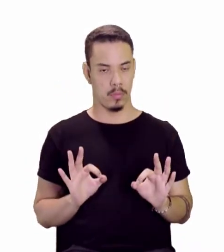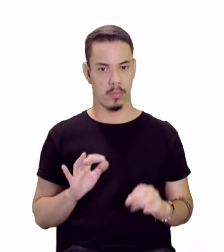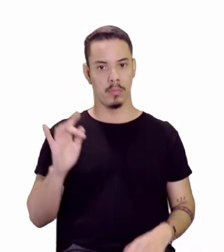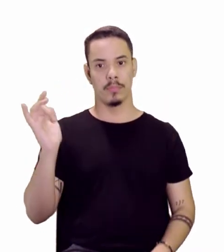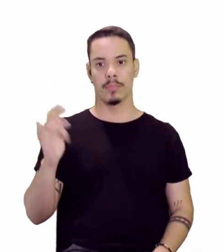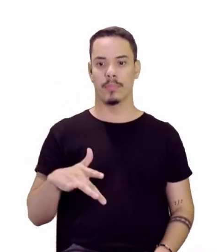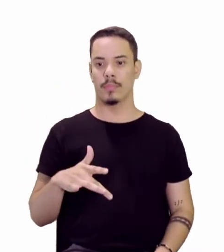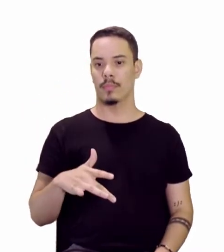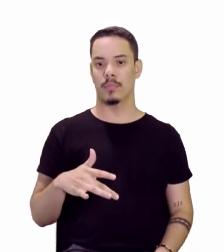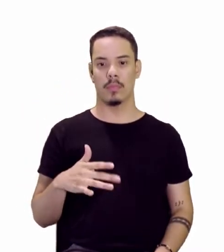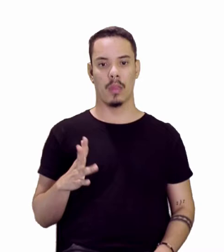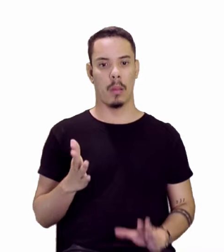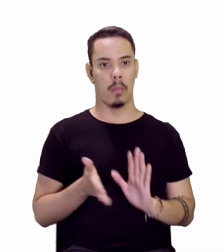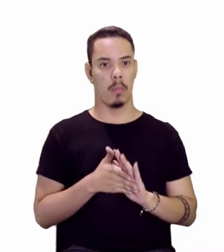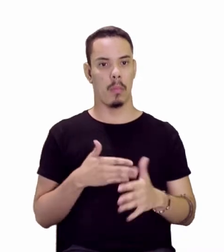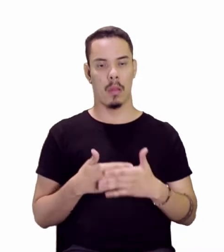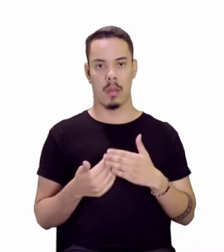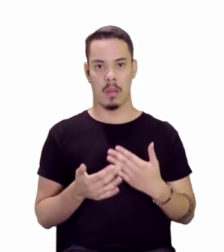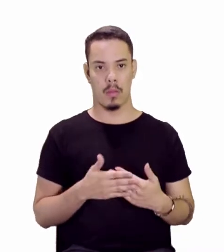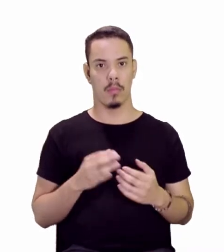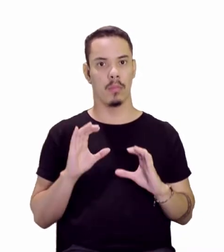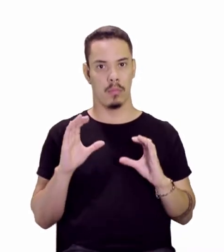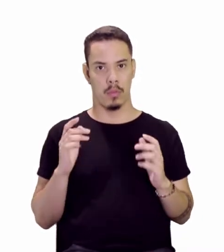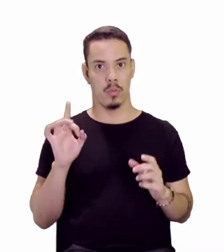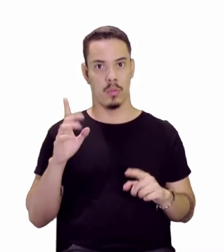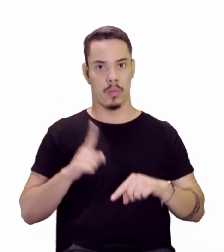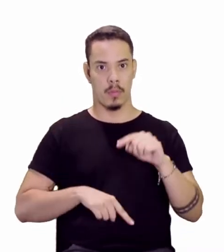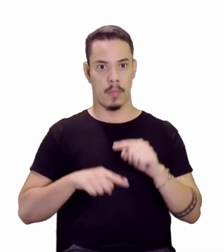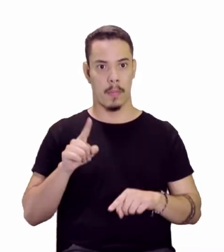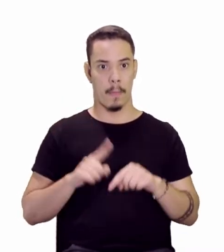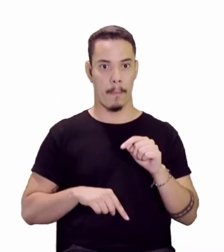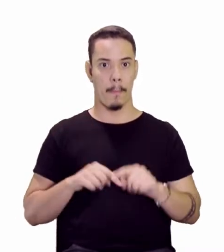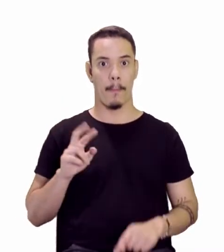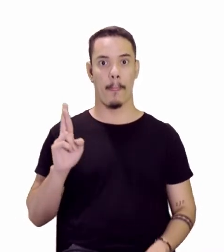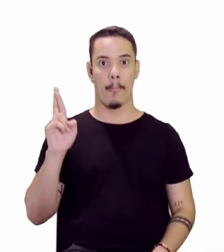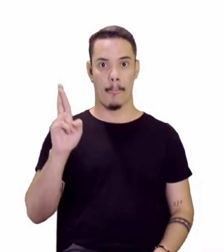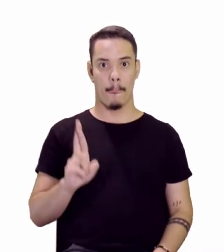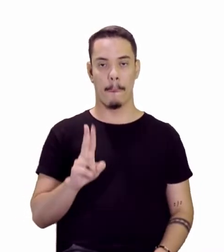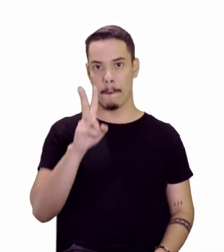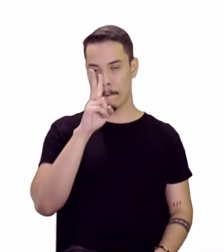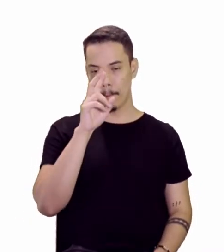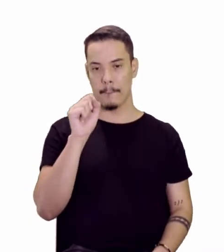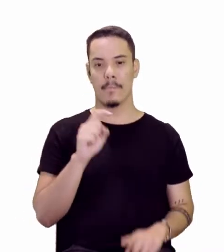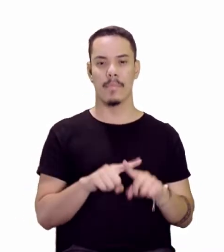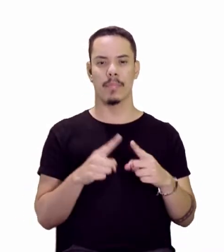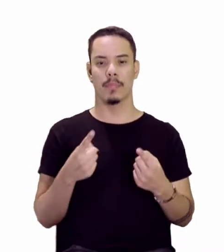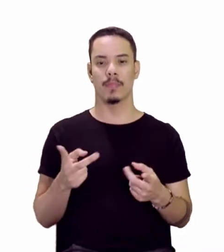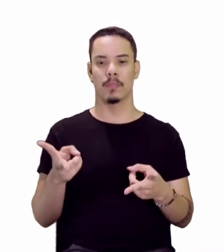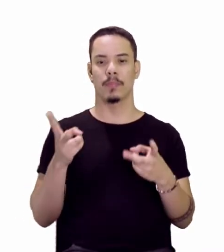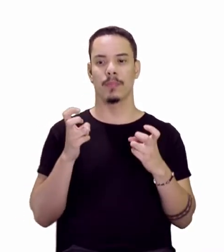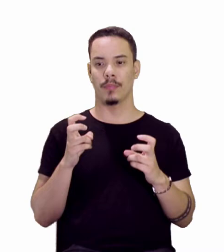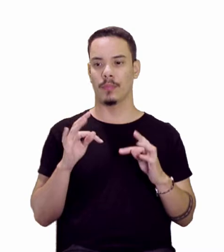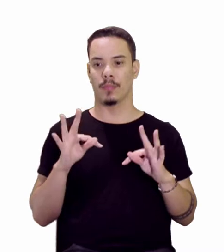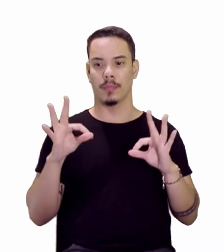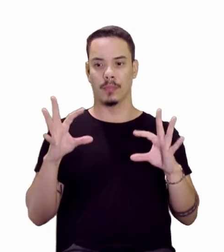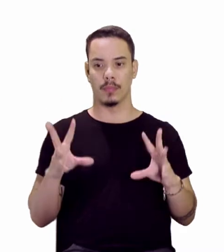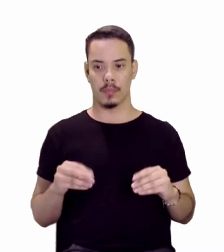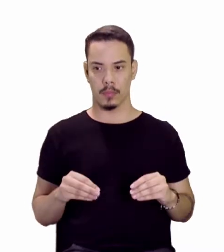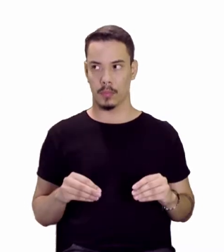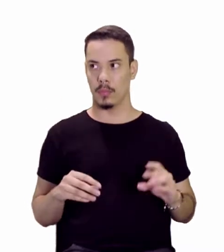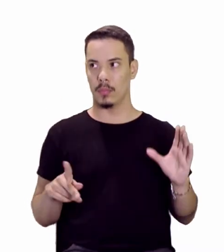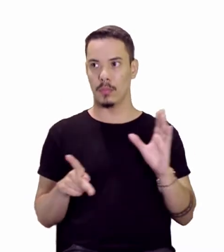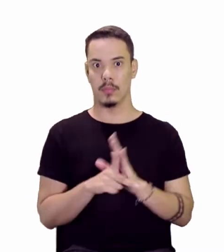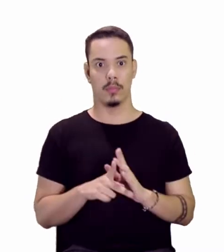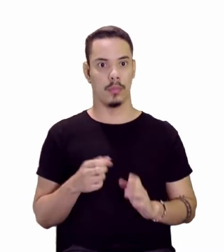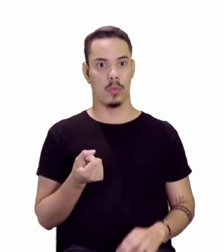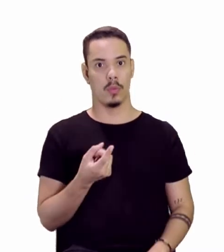desconsiderando aí o tamanho da mão, claro, né? Só o do objeto, a mão é só para representar uma força, aí ele preencheu o líquido todo, que é